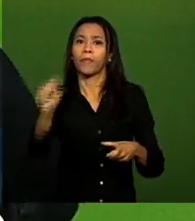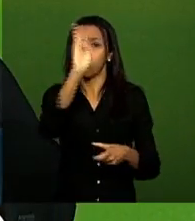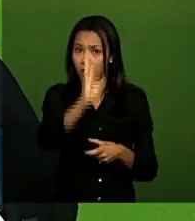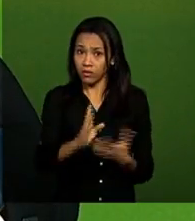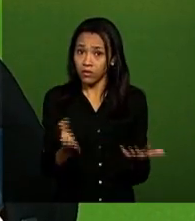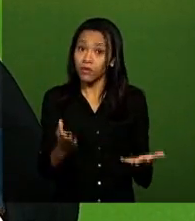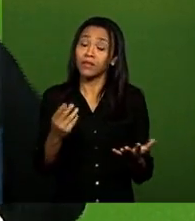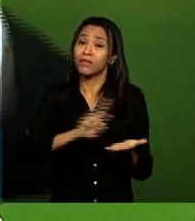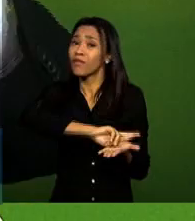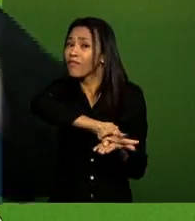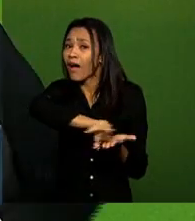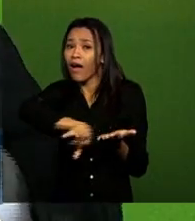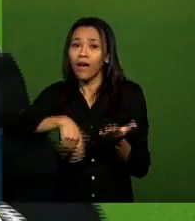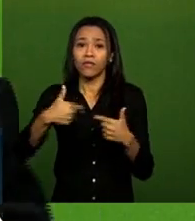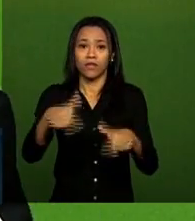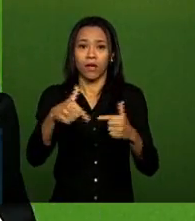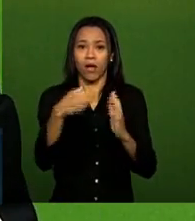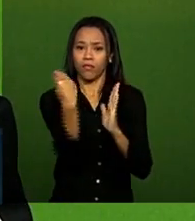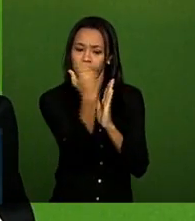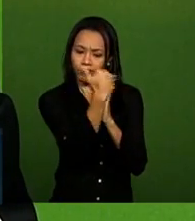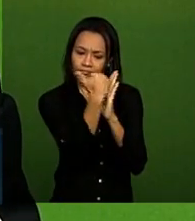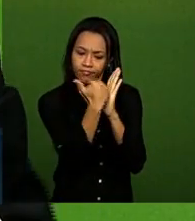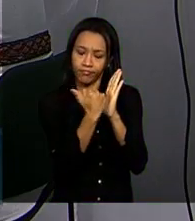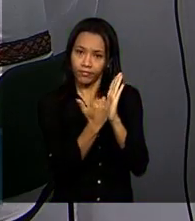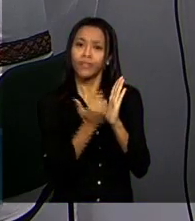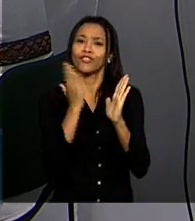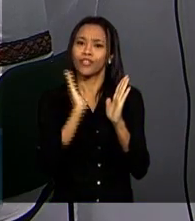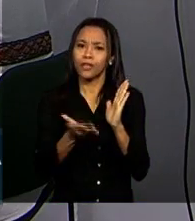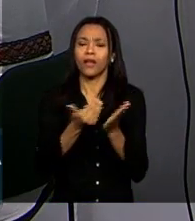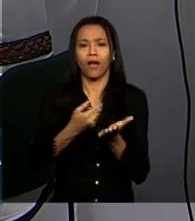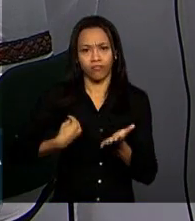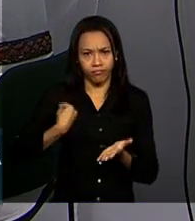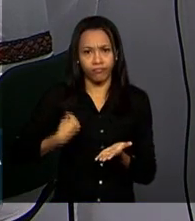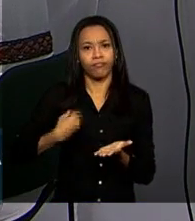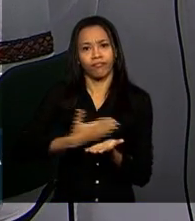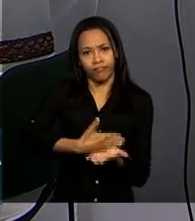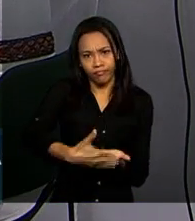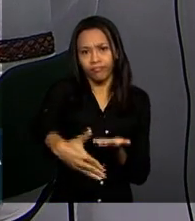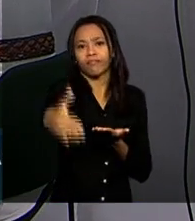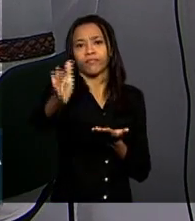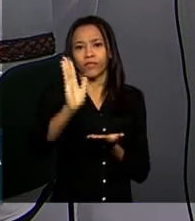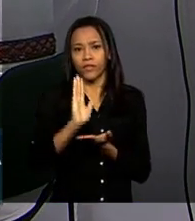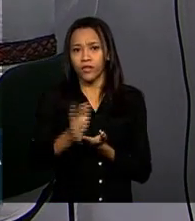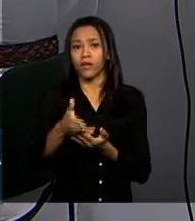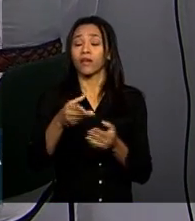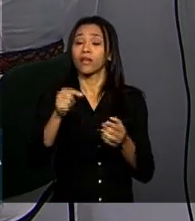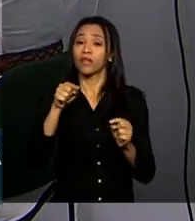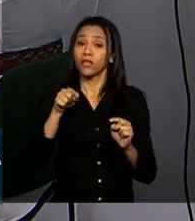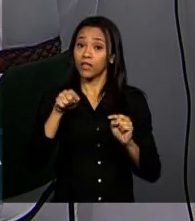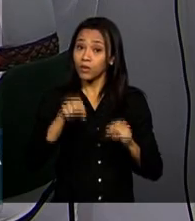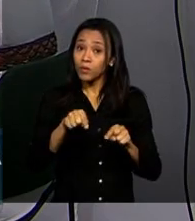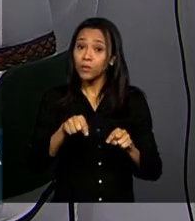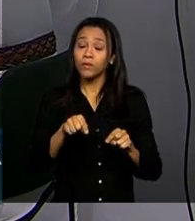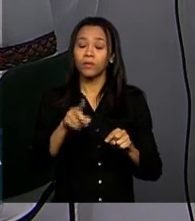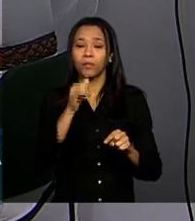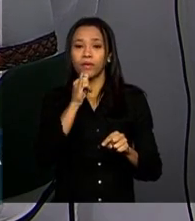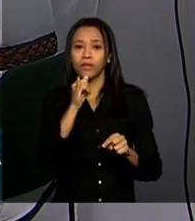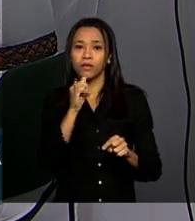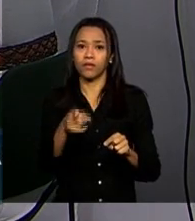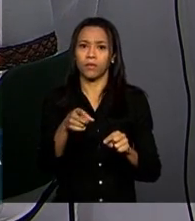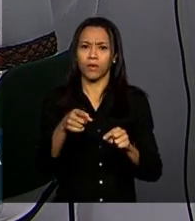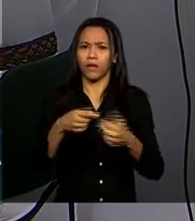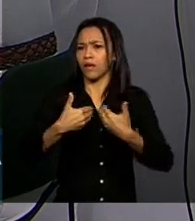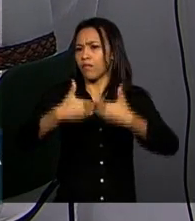está em andamento e sobre estas agendas as agendas de natureza política de ampliação das